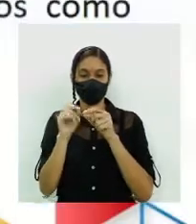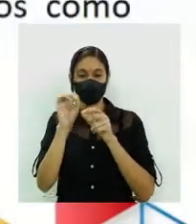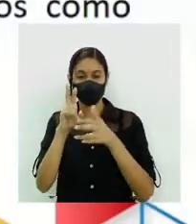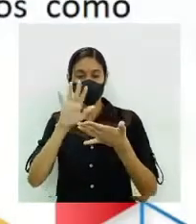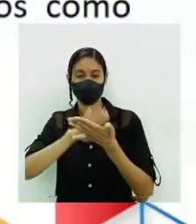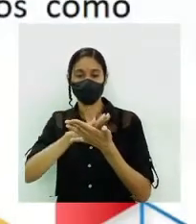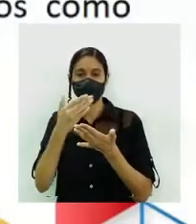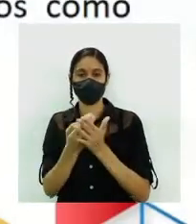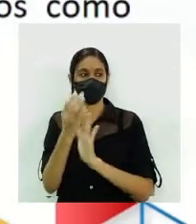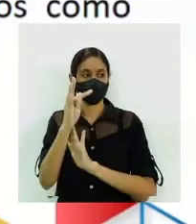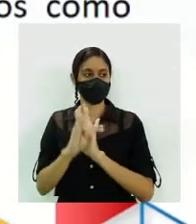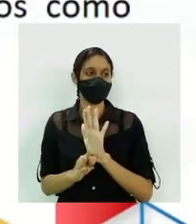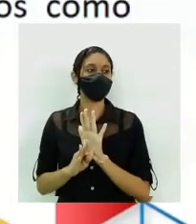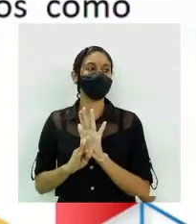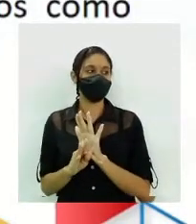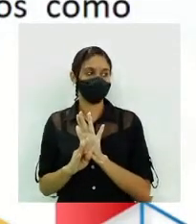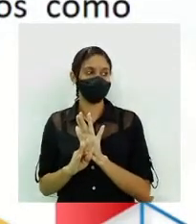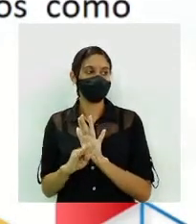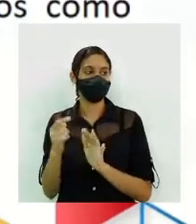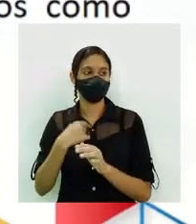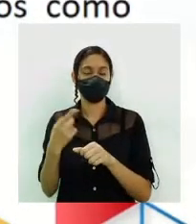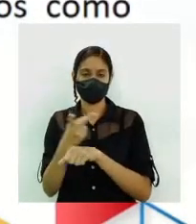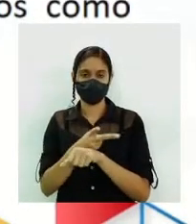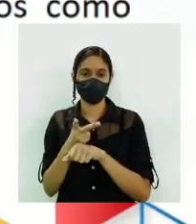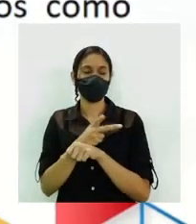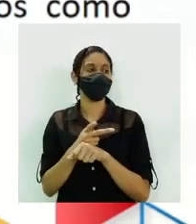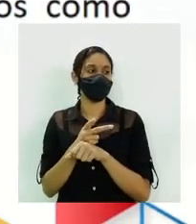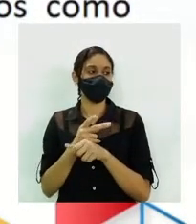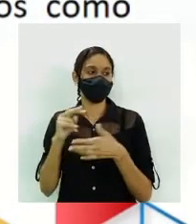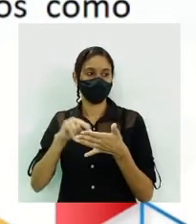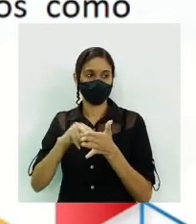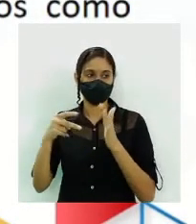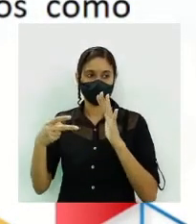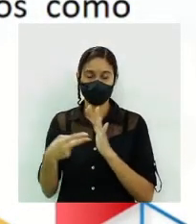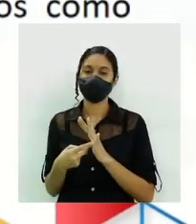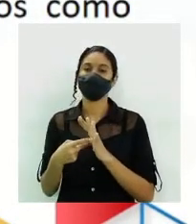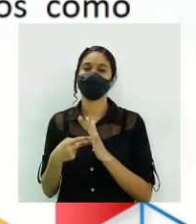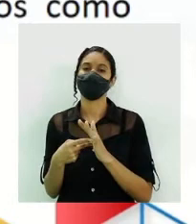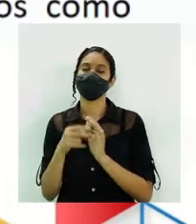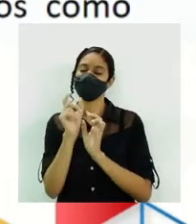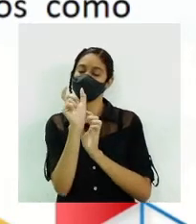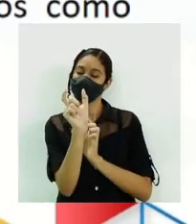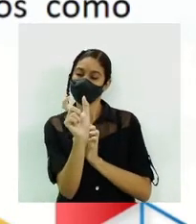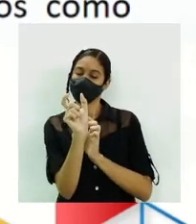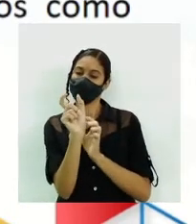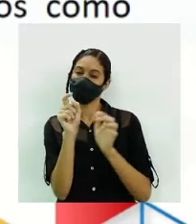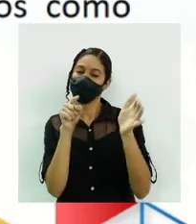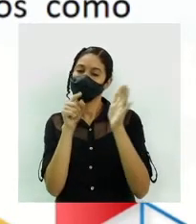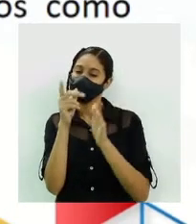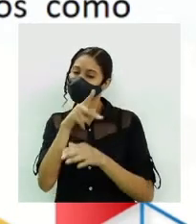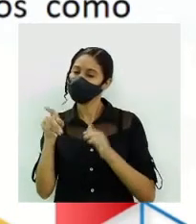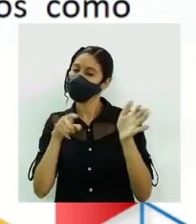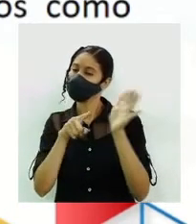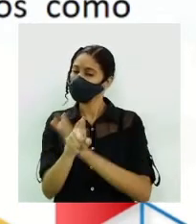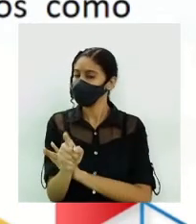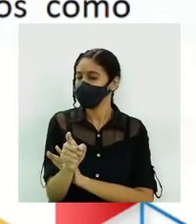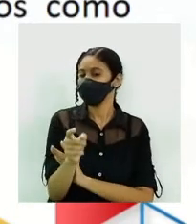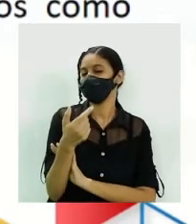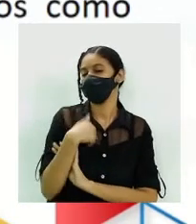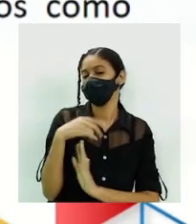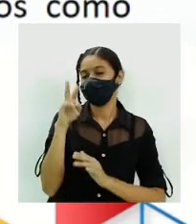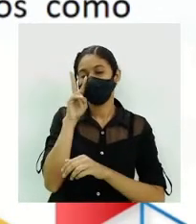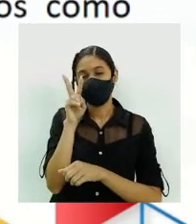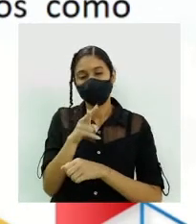interpretação de texto em que eu busco lá o significado daquela pergunta que o professor me fez.